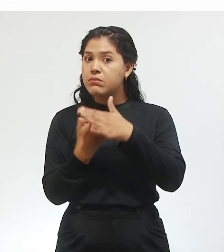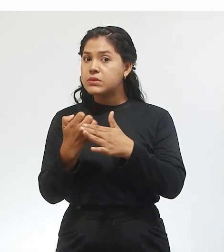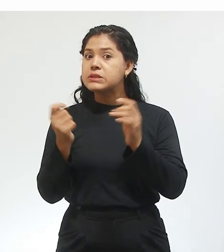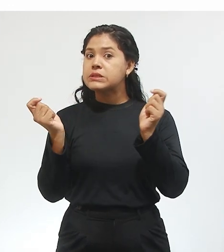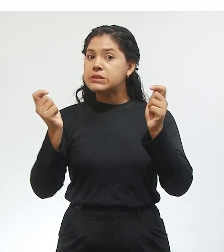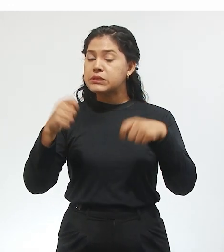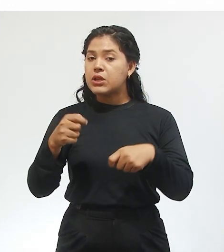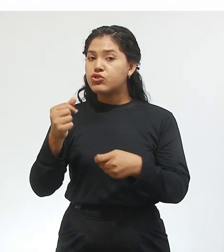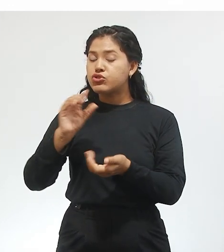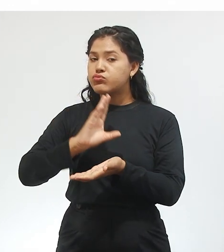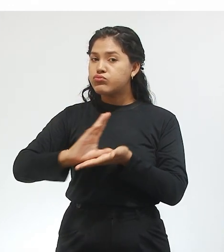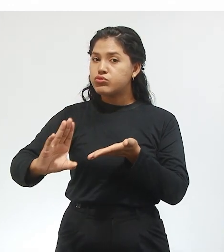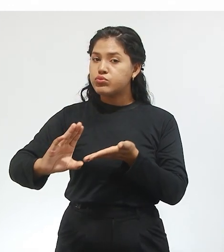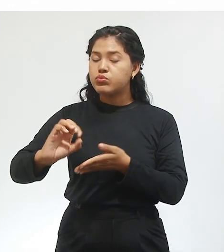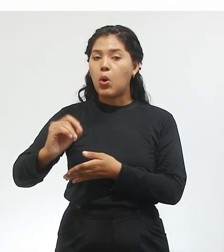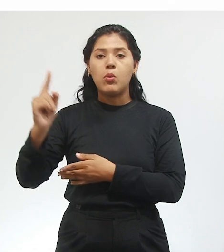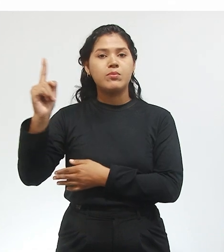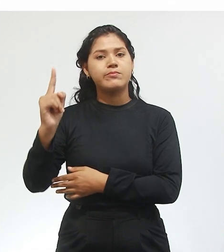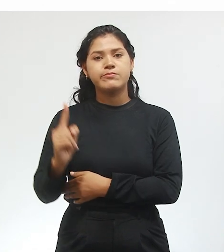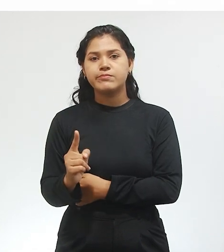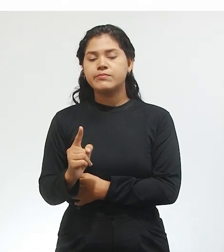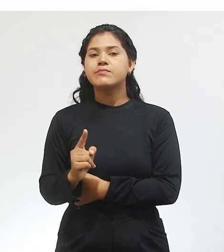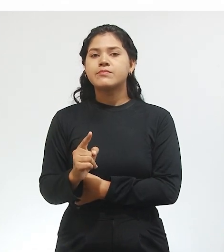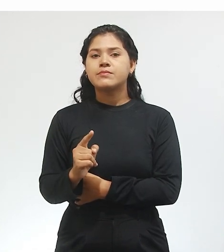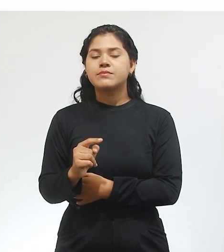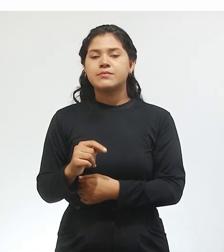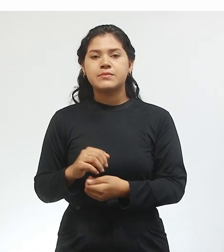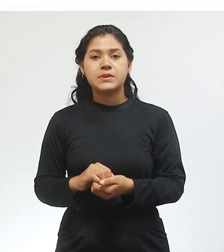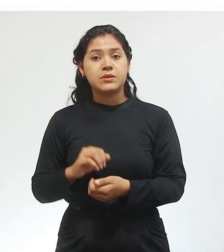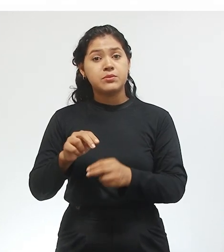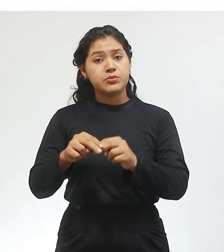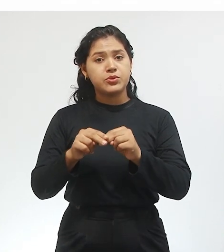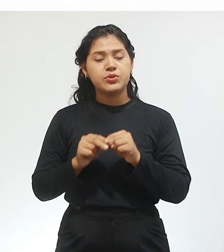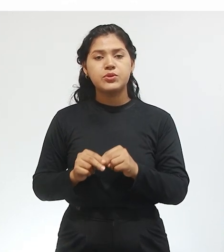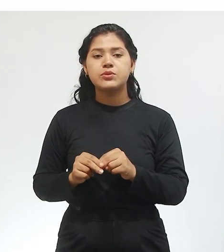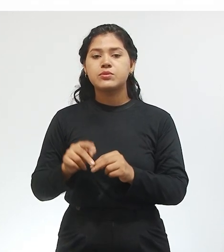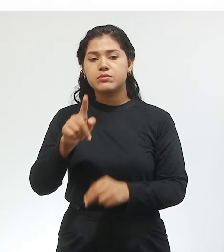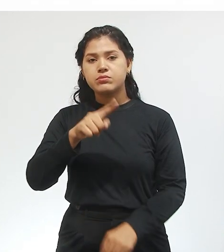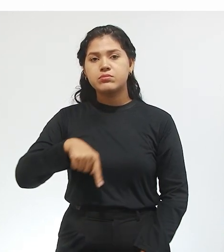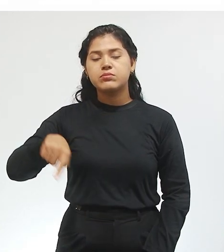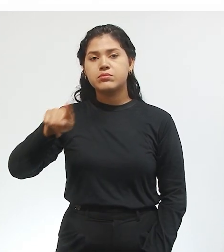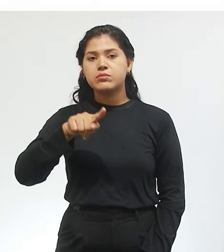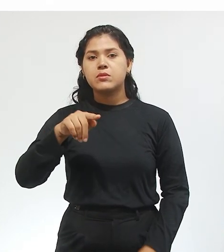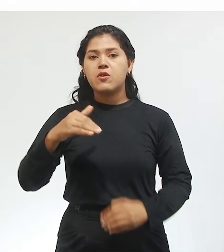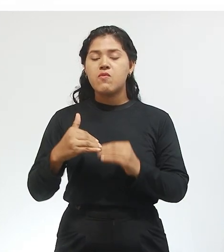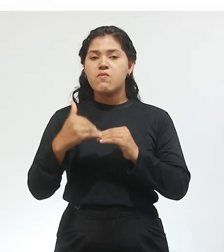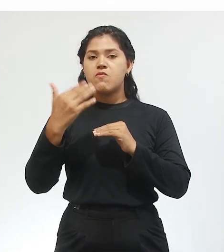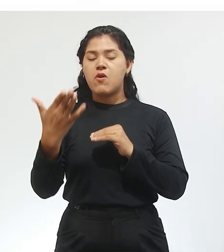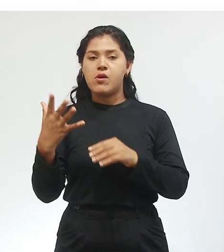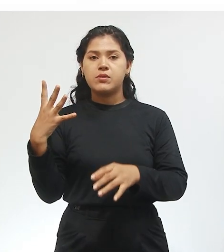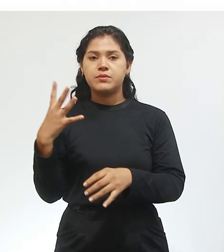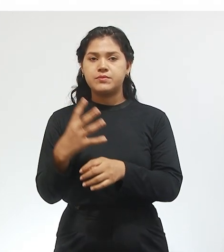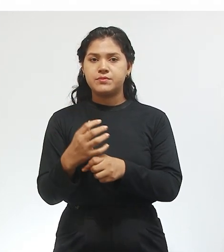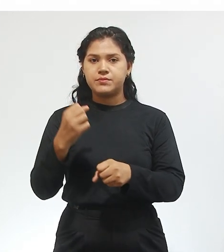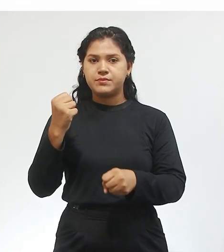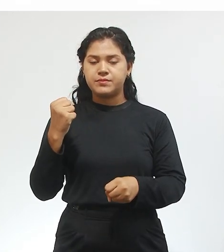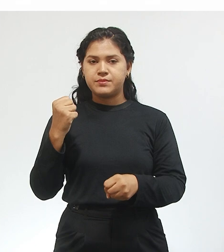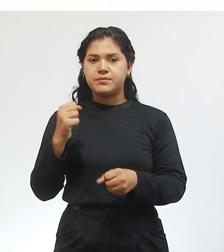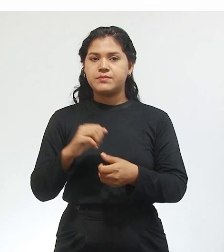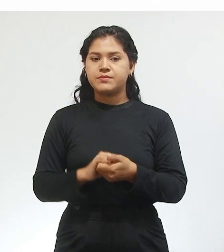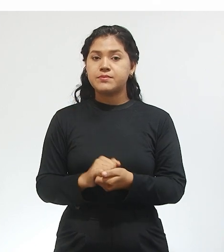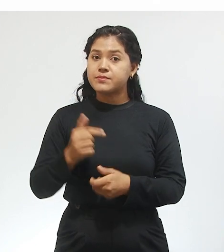investir determinado dinheiro naquela empresa. Então, esses pessoas seriam os usuários da contabilidade.